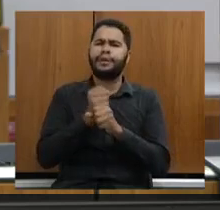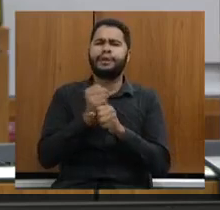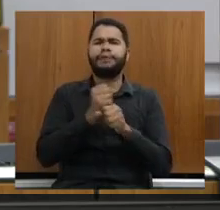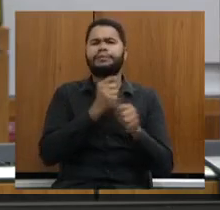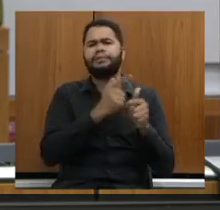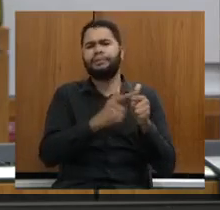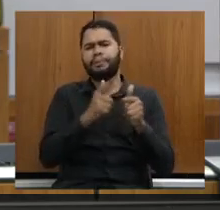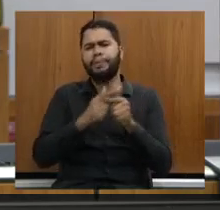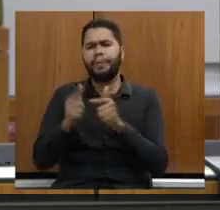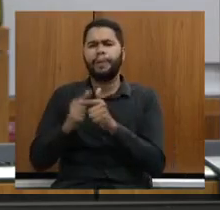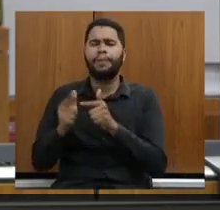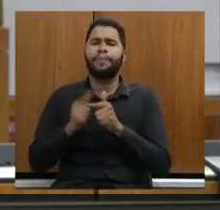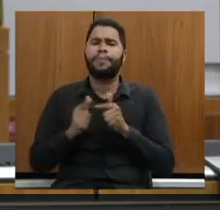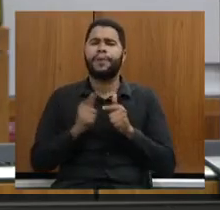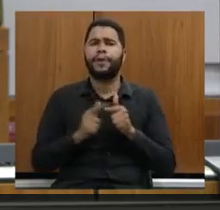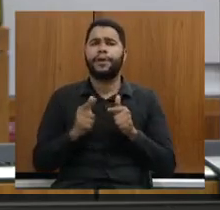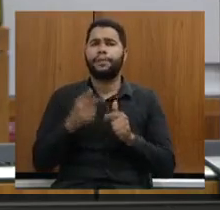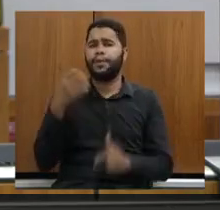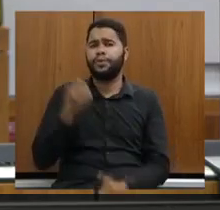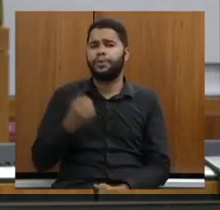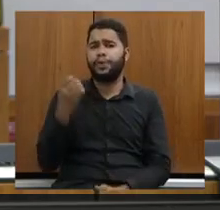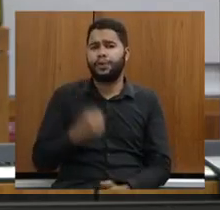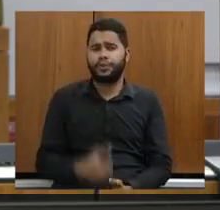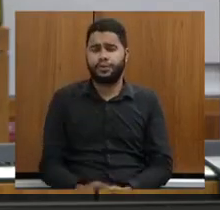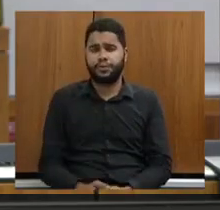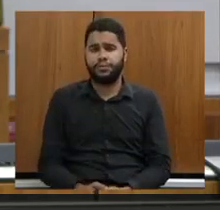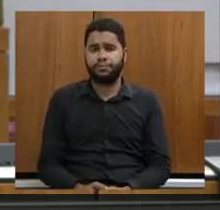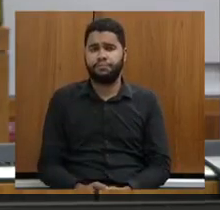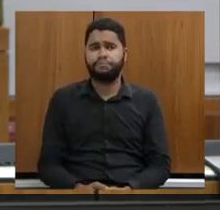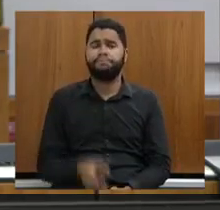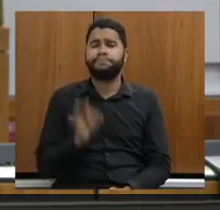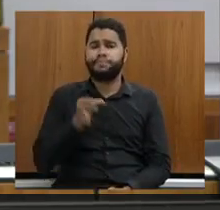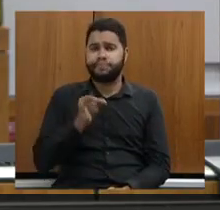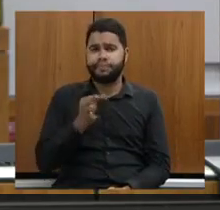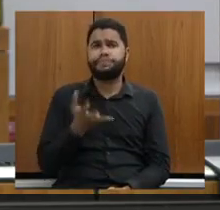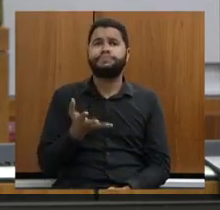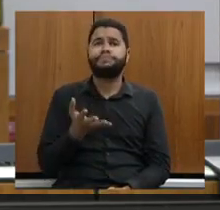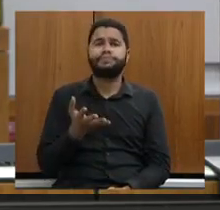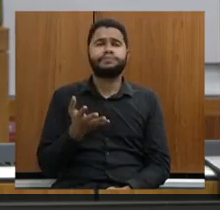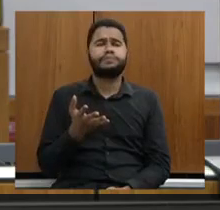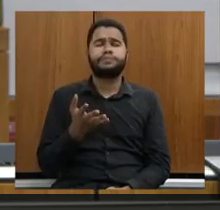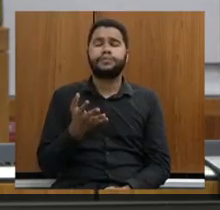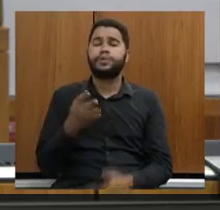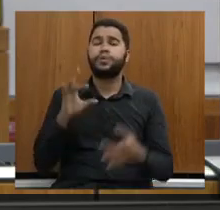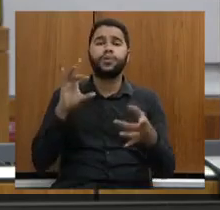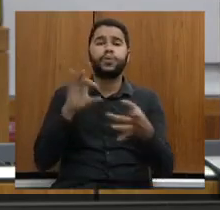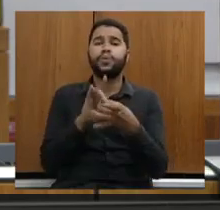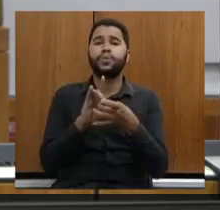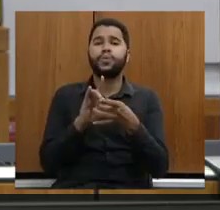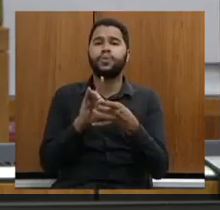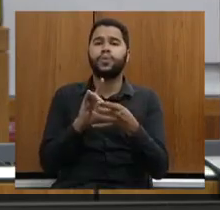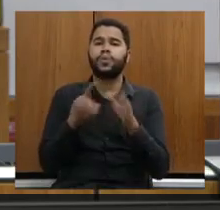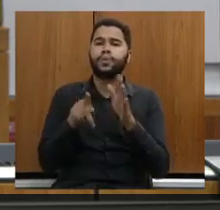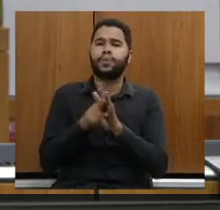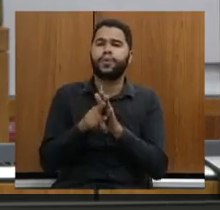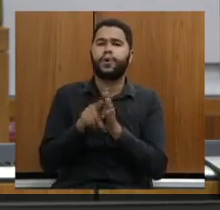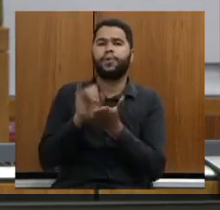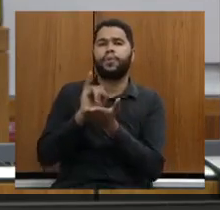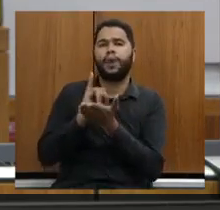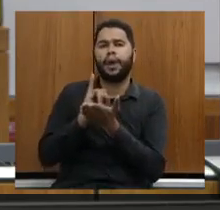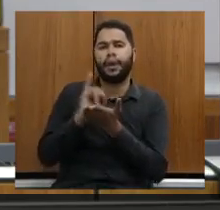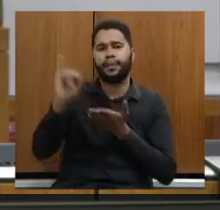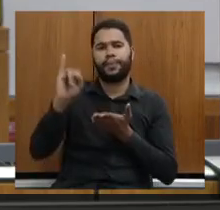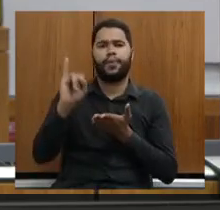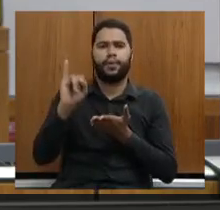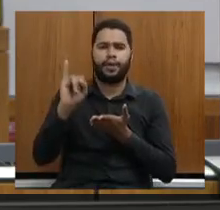problema o Breno leite é que isso aí tá direto diretamente ligada à importação de leite